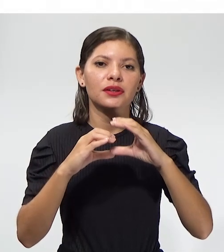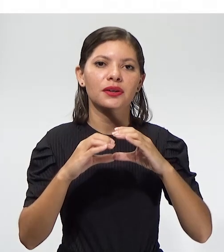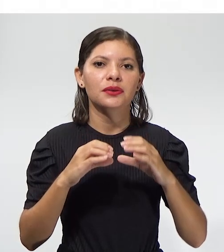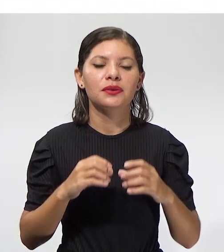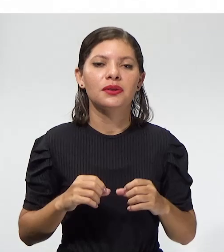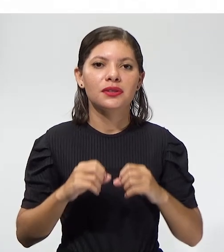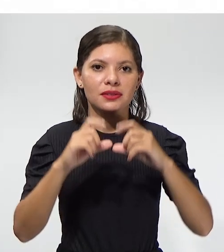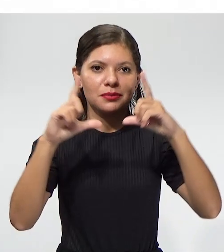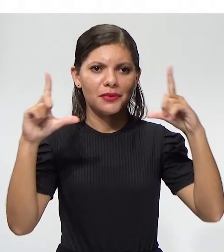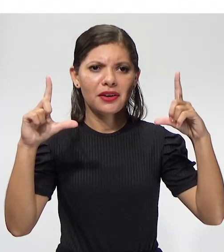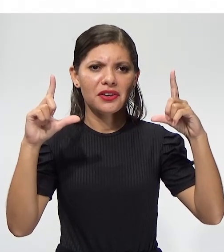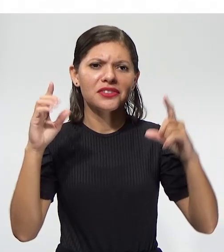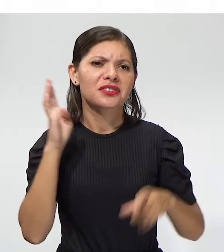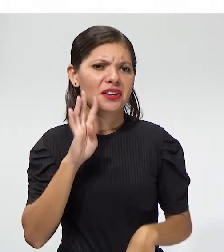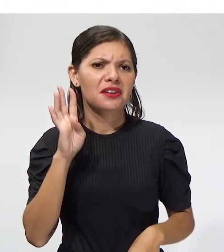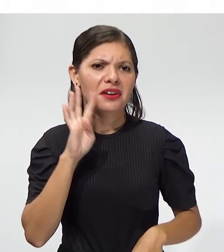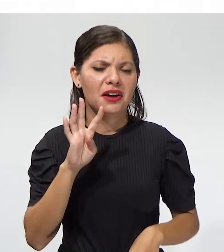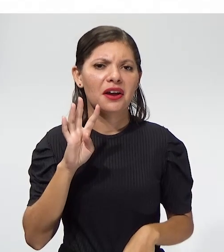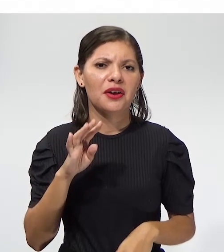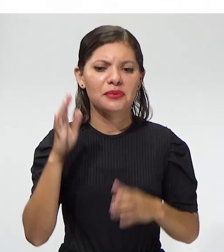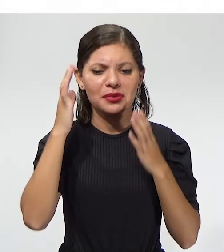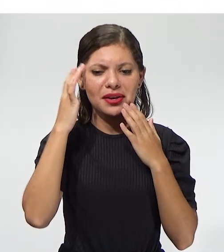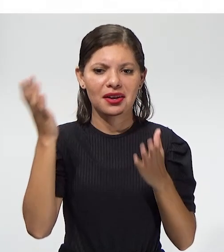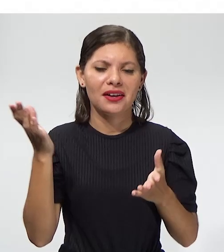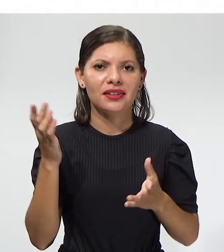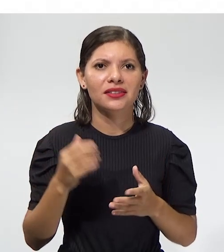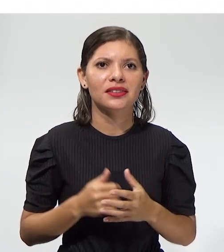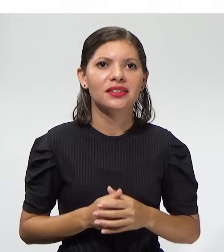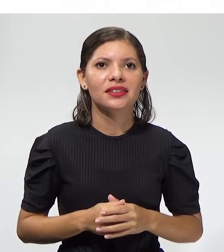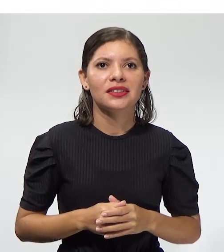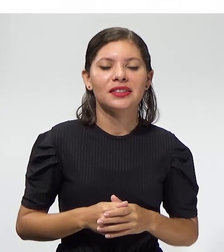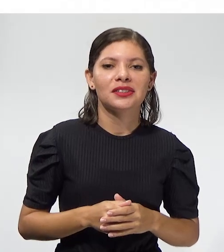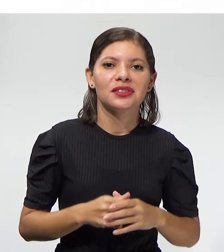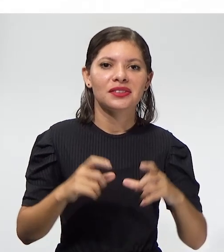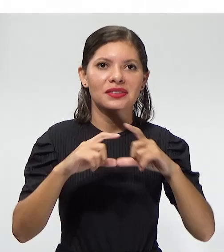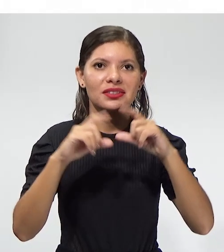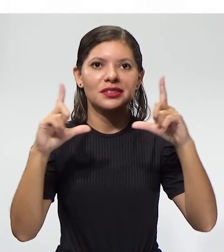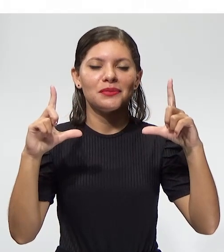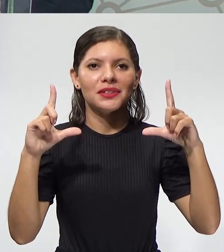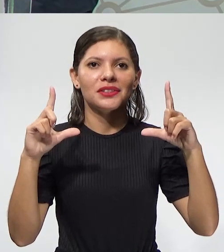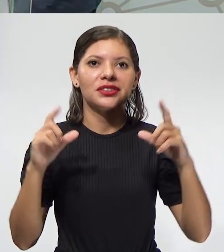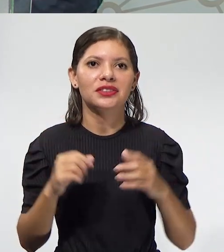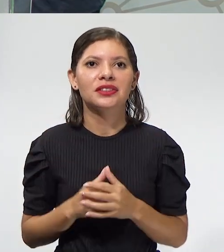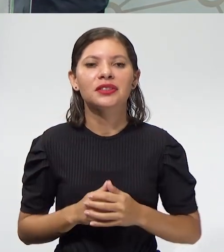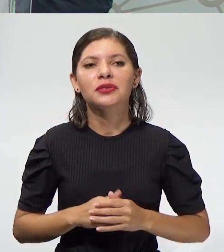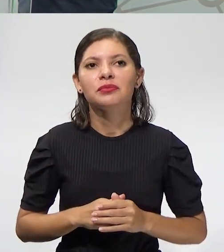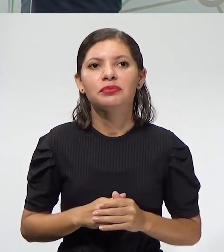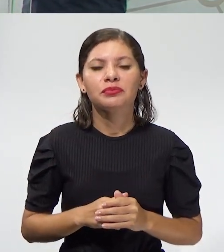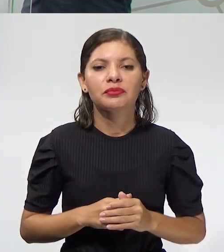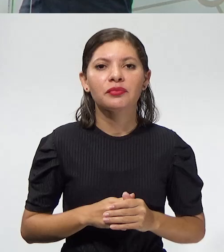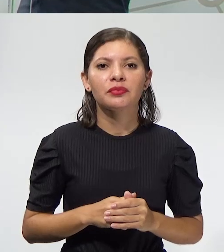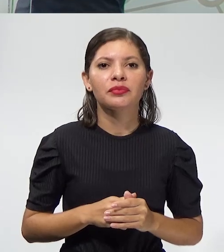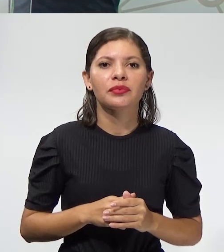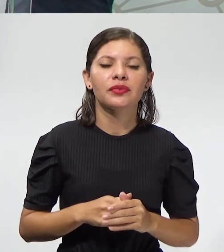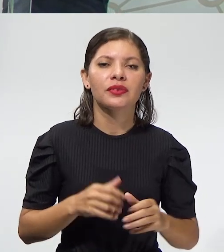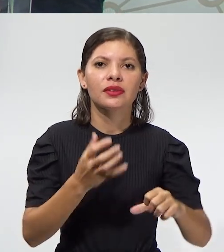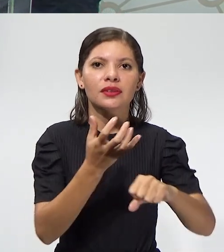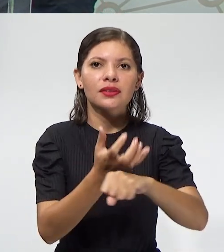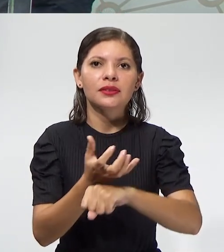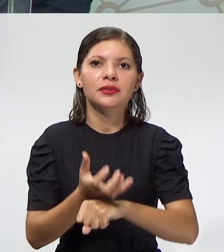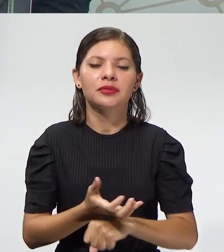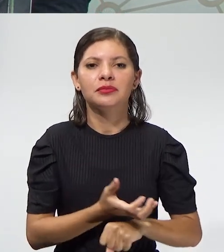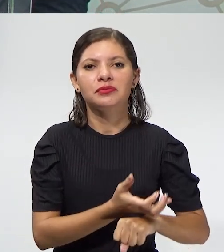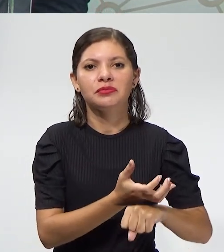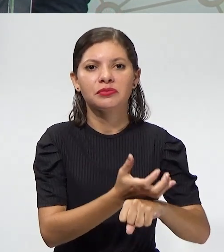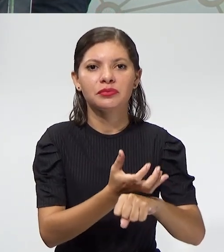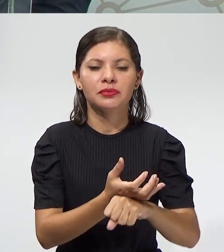saindo ali também. Então, as imagens, bem legal, professora. Muito obrigado por trazer essa imagem para a nossa aula. Então, professor,